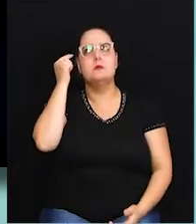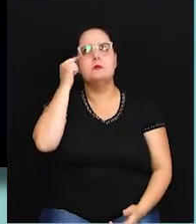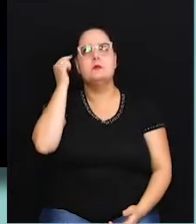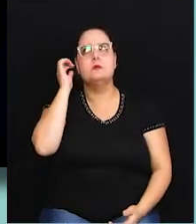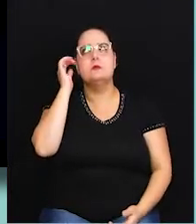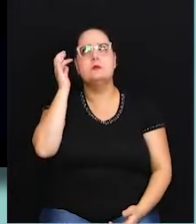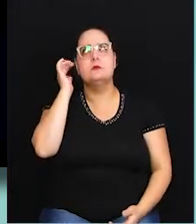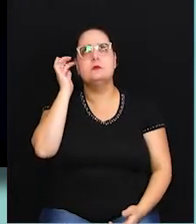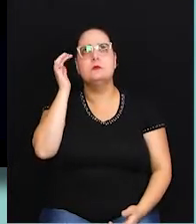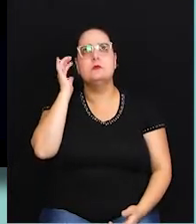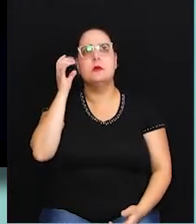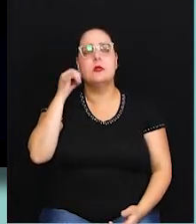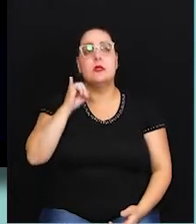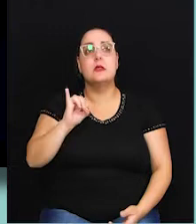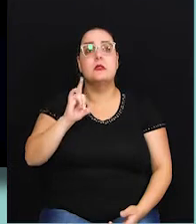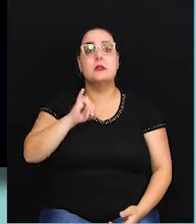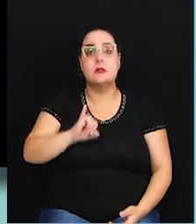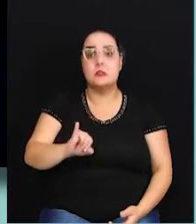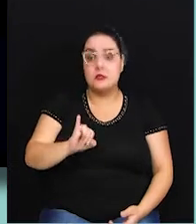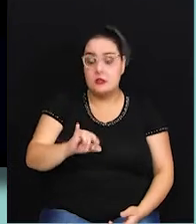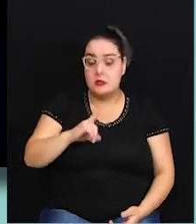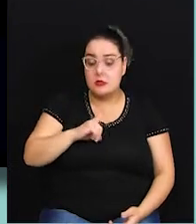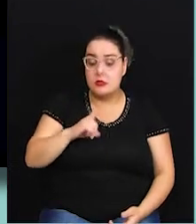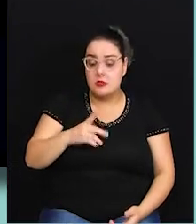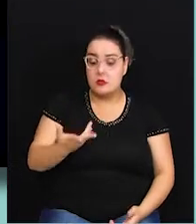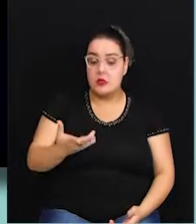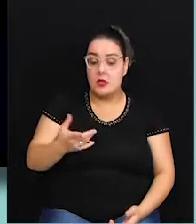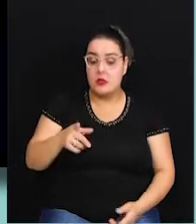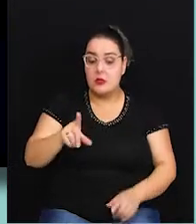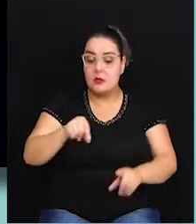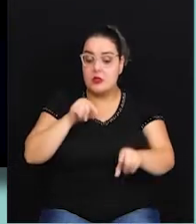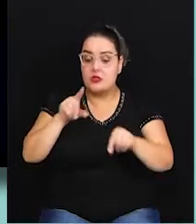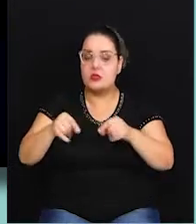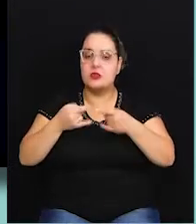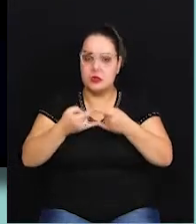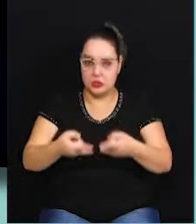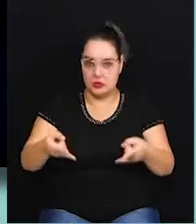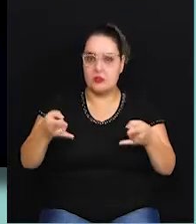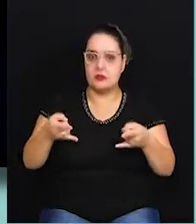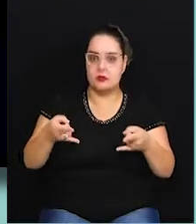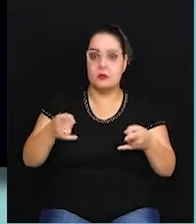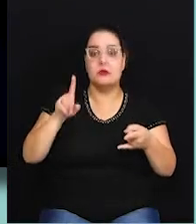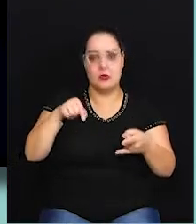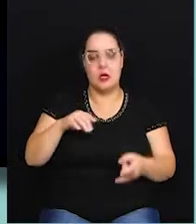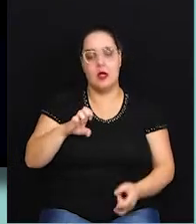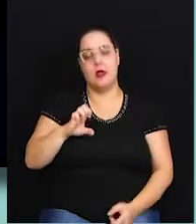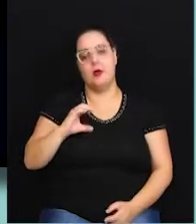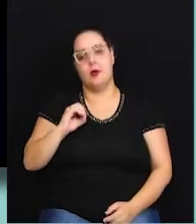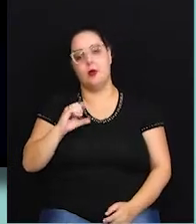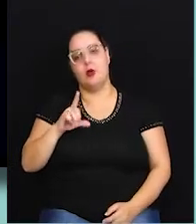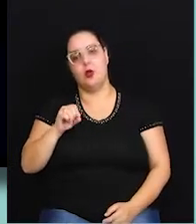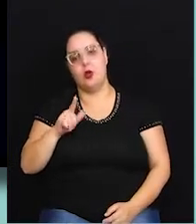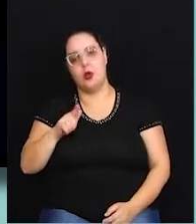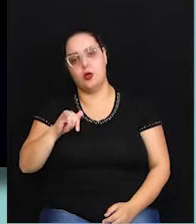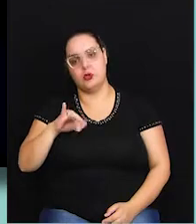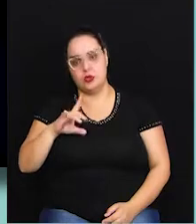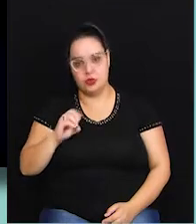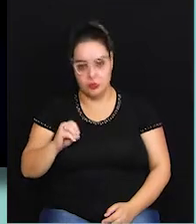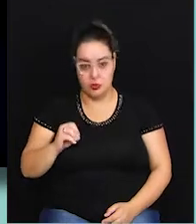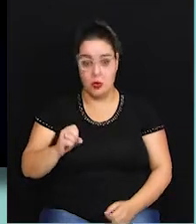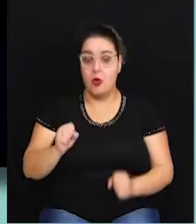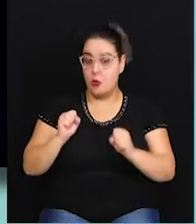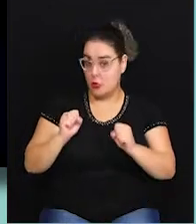pensar, mas se houvesse, então, uma alternativa de absorvente que, além de ser ecológico, fosse